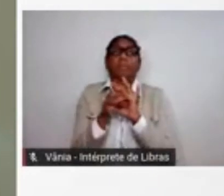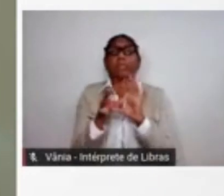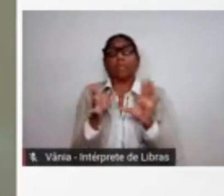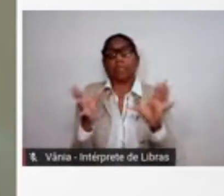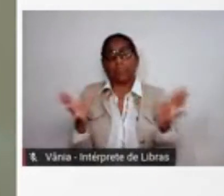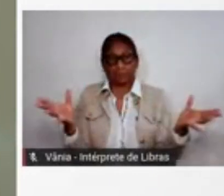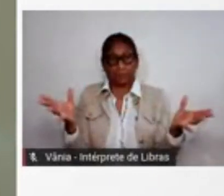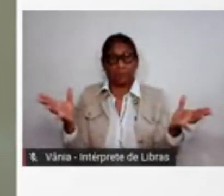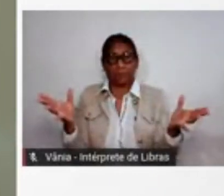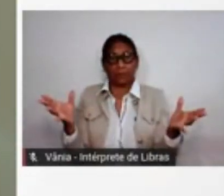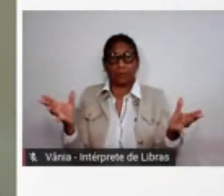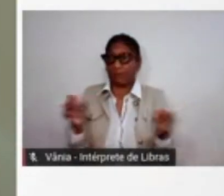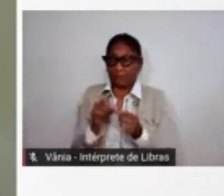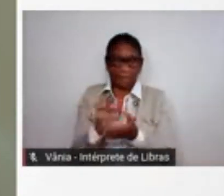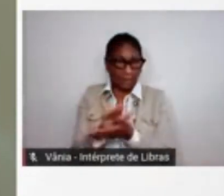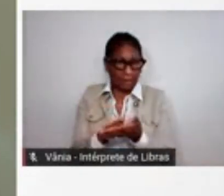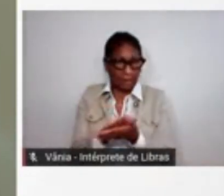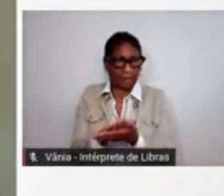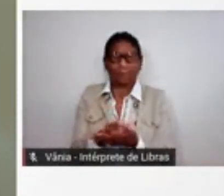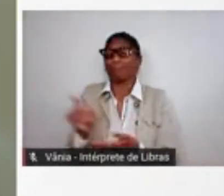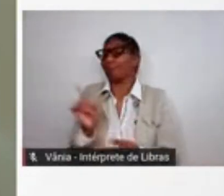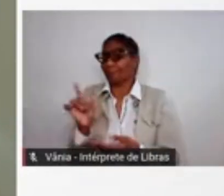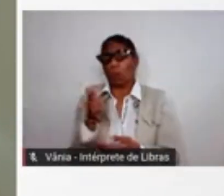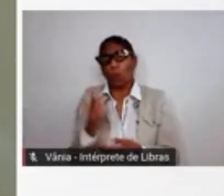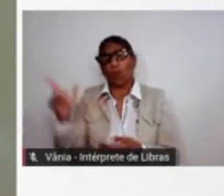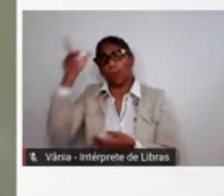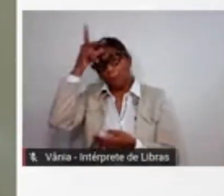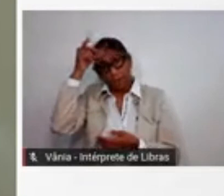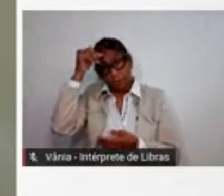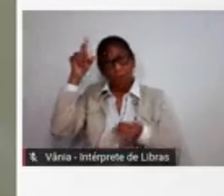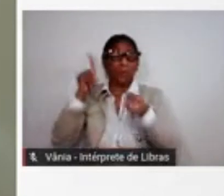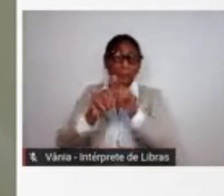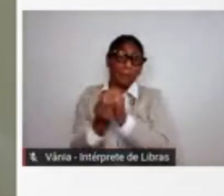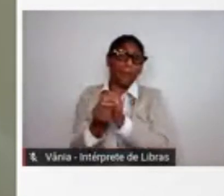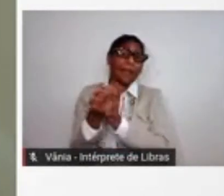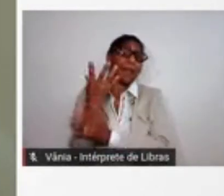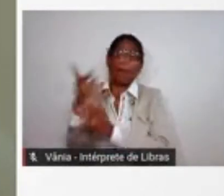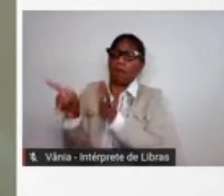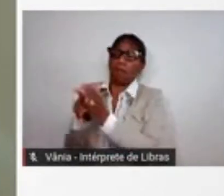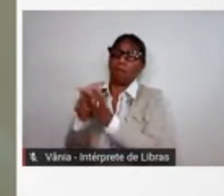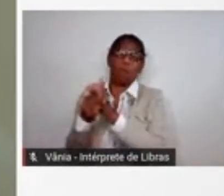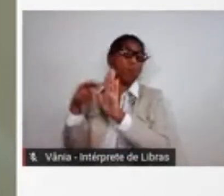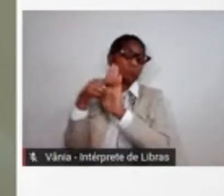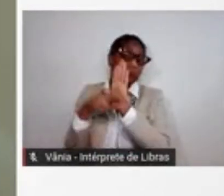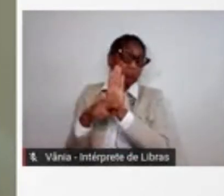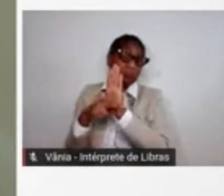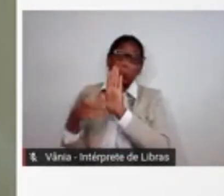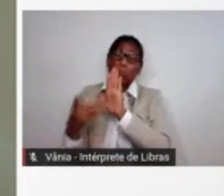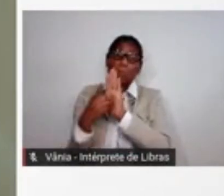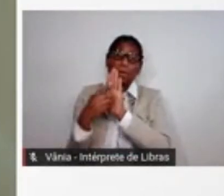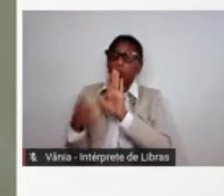feito nada, outras prefeituras passariam a fazer também o seu próprio decreto